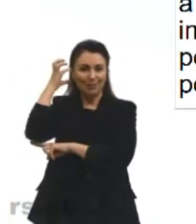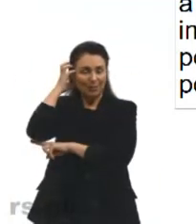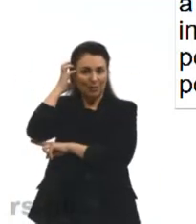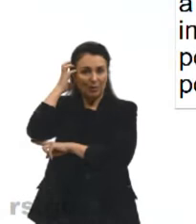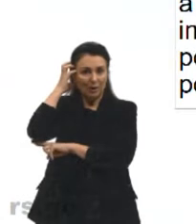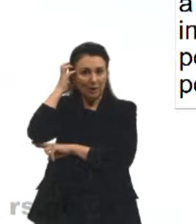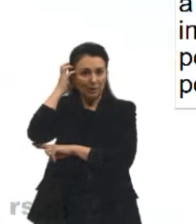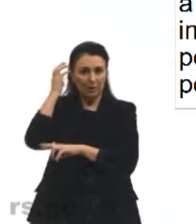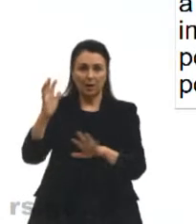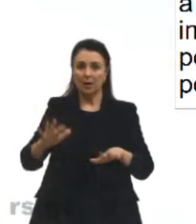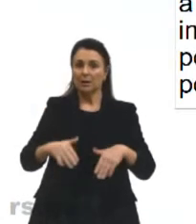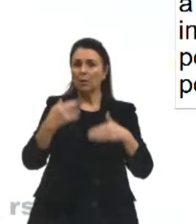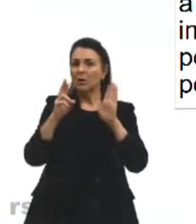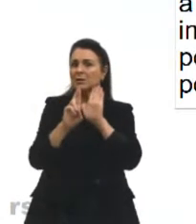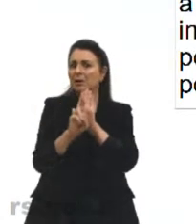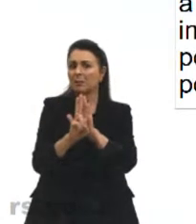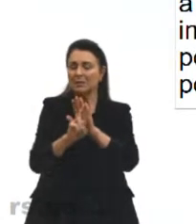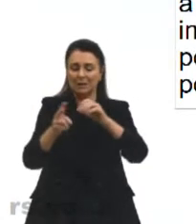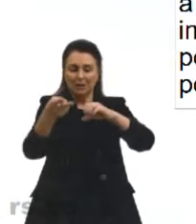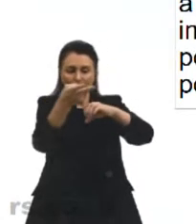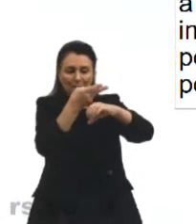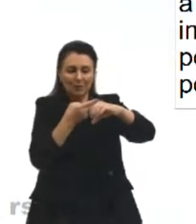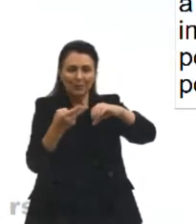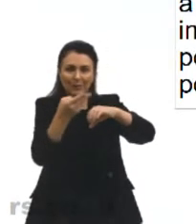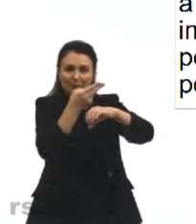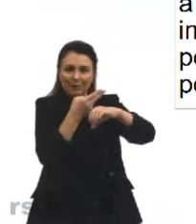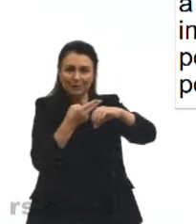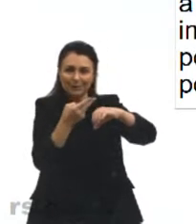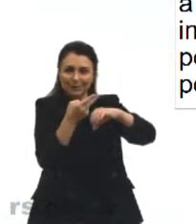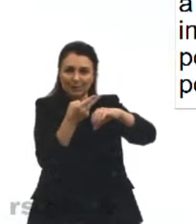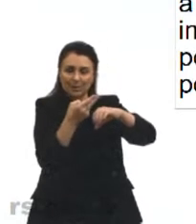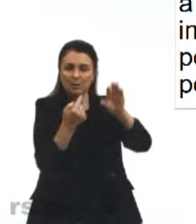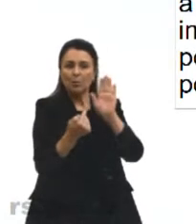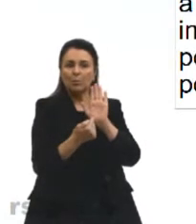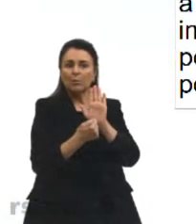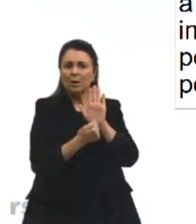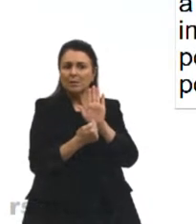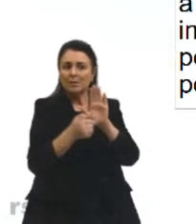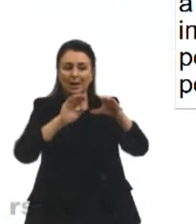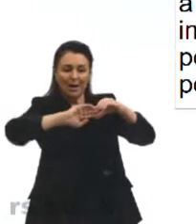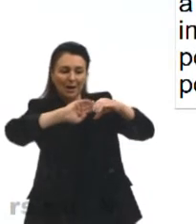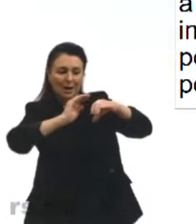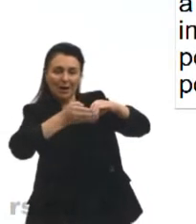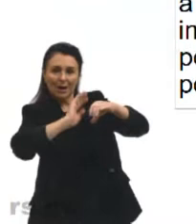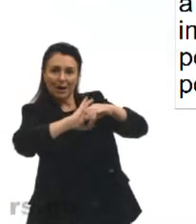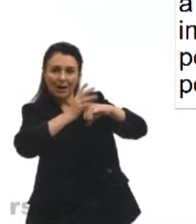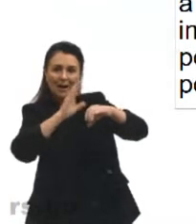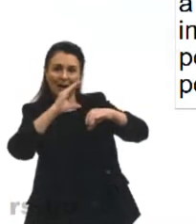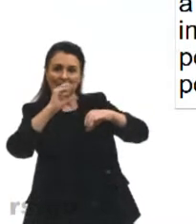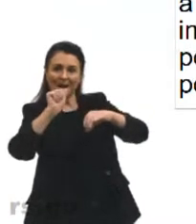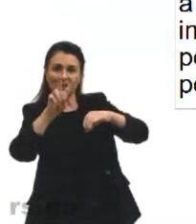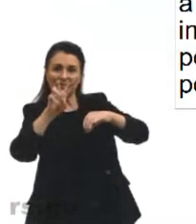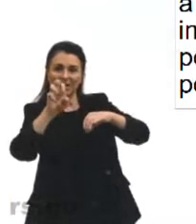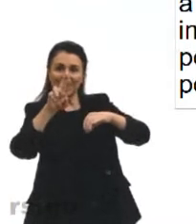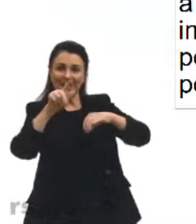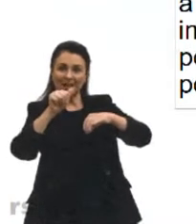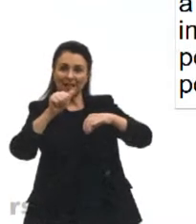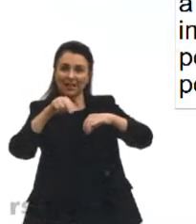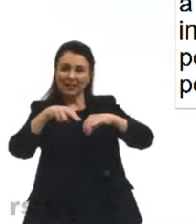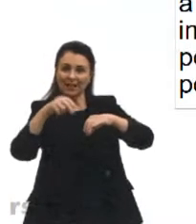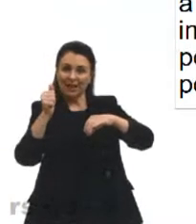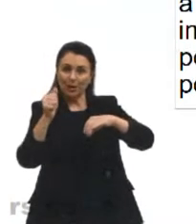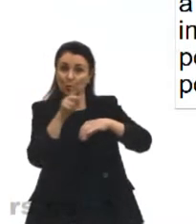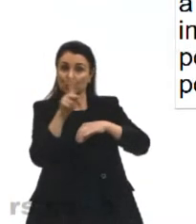as representações rupestres são essas pinturas das cavernas que a gente viu ali no slide anterior e agora